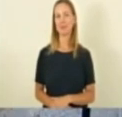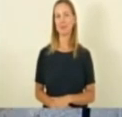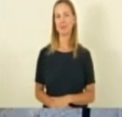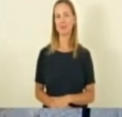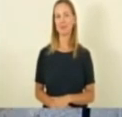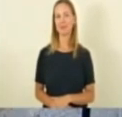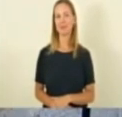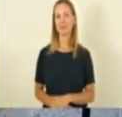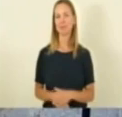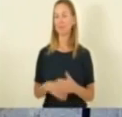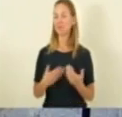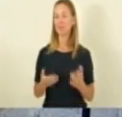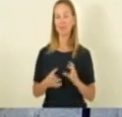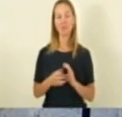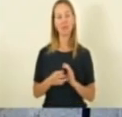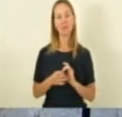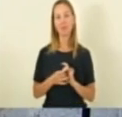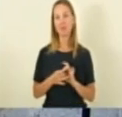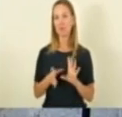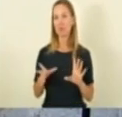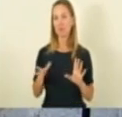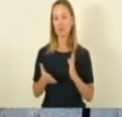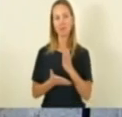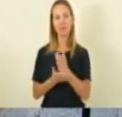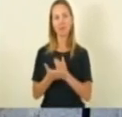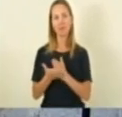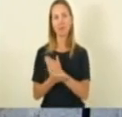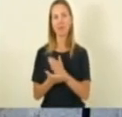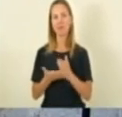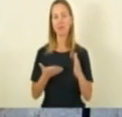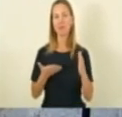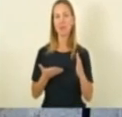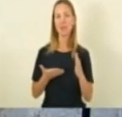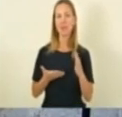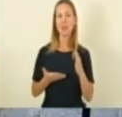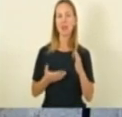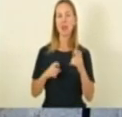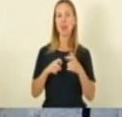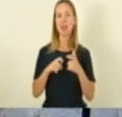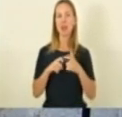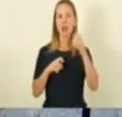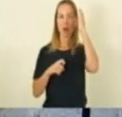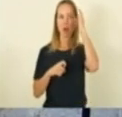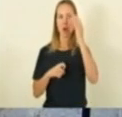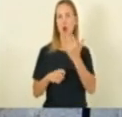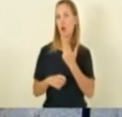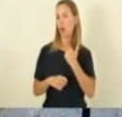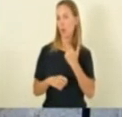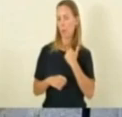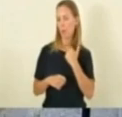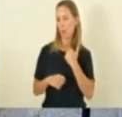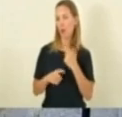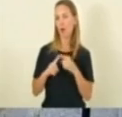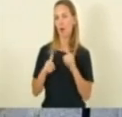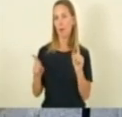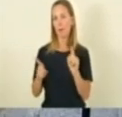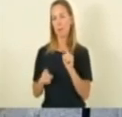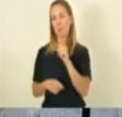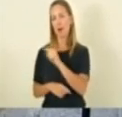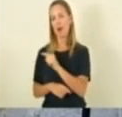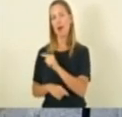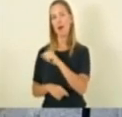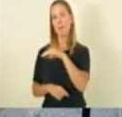Faria sessão, sem problema, o deputado Majeski até aceitou, mas o deputado Hércules disse que não pode, porque o regimento não permite.